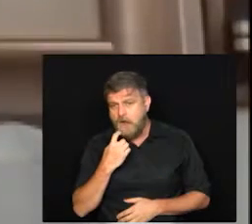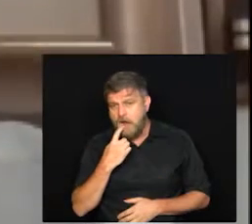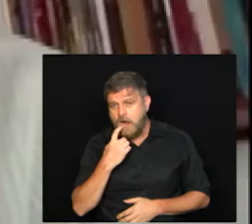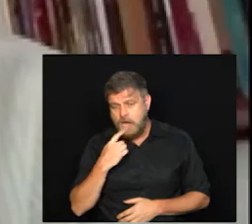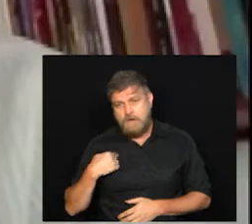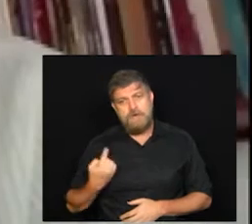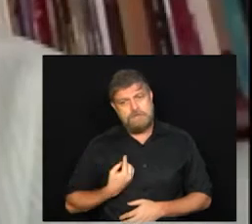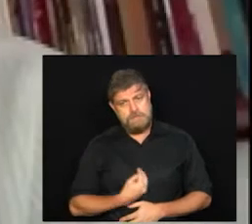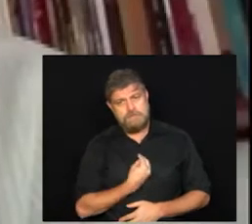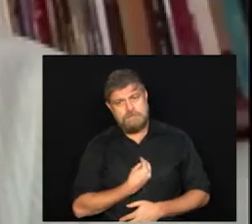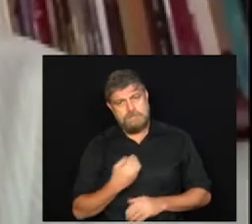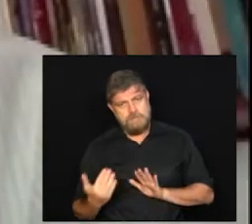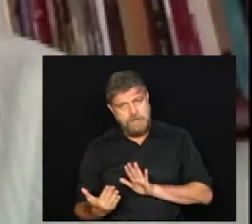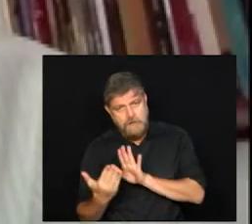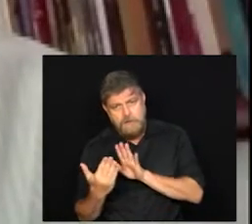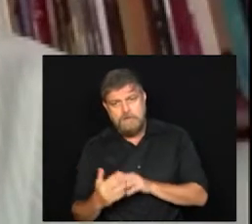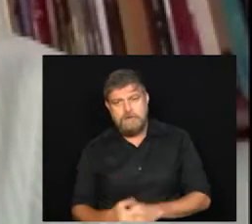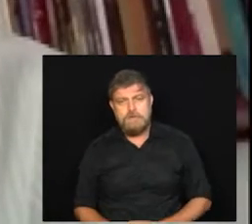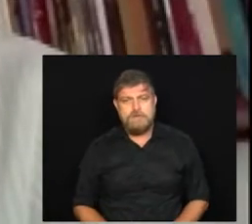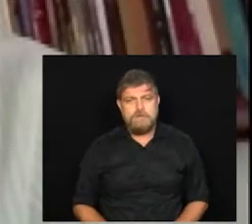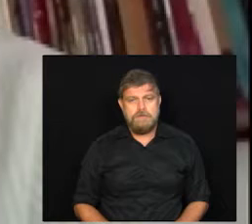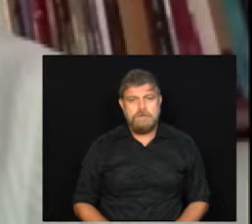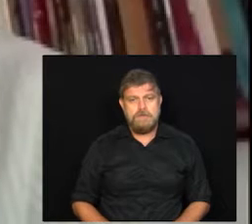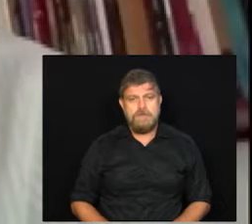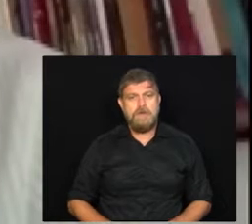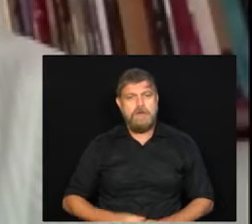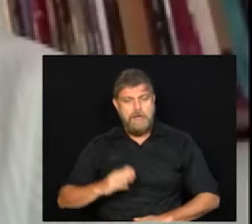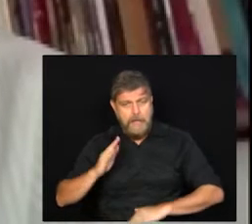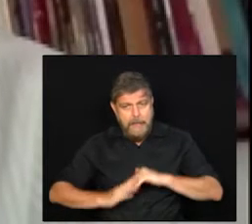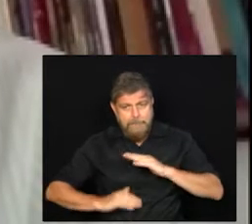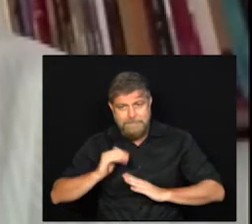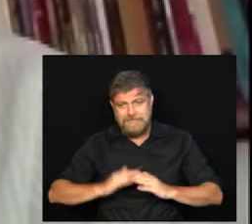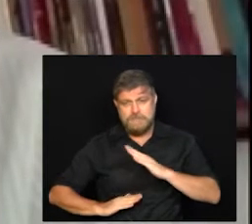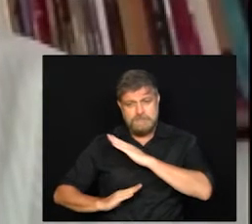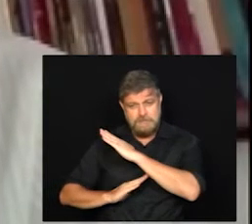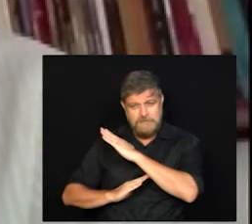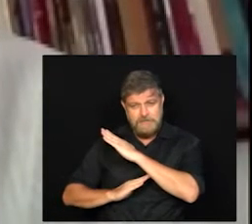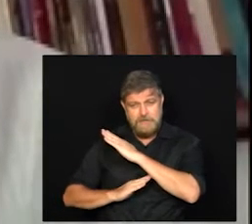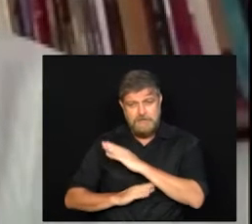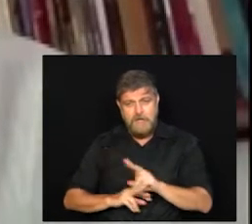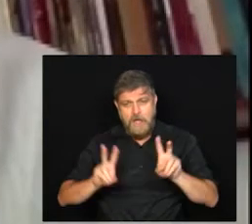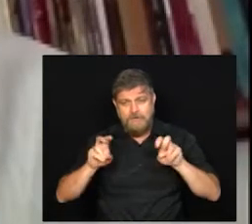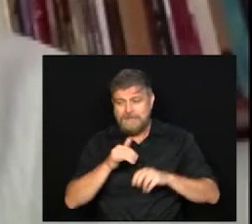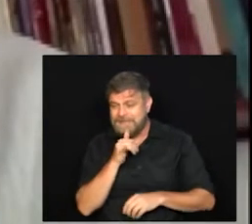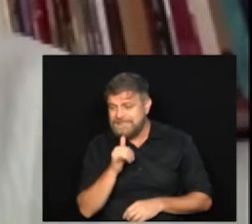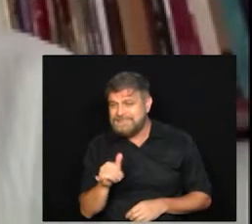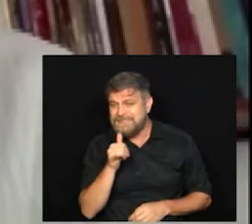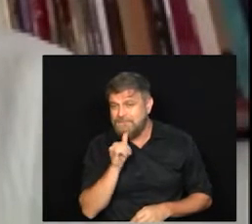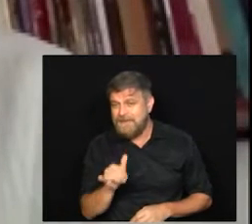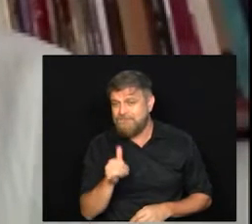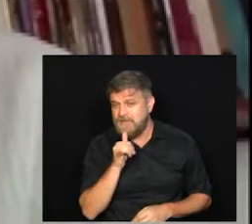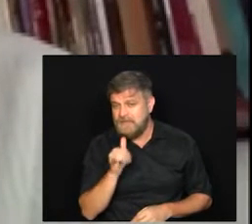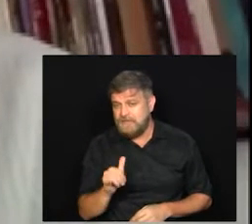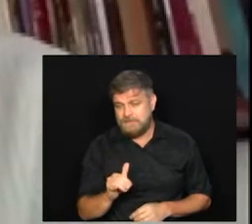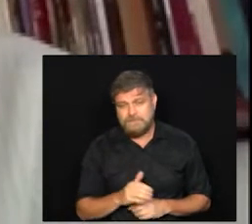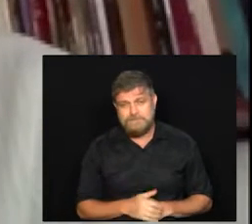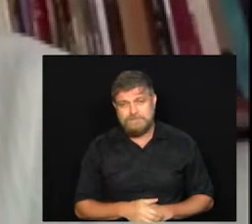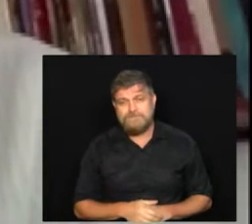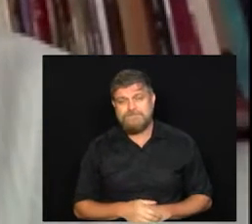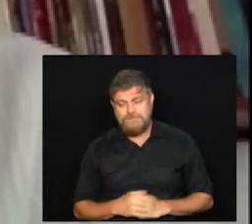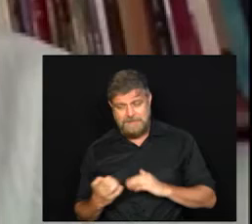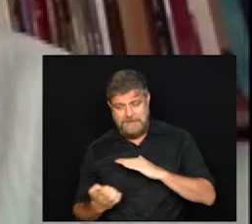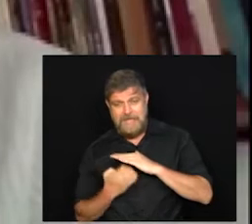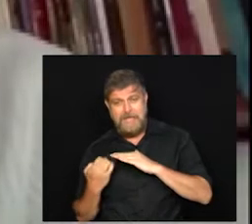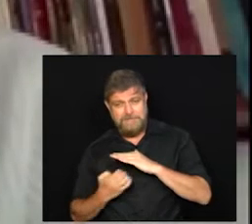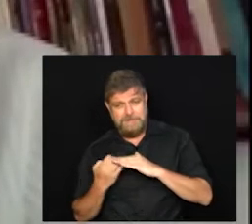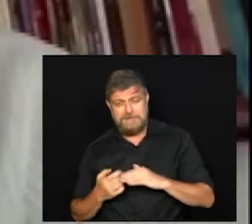nós estamos. A gente fazer um ato pela casa em relação à CPFL, né? Se a gente não